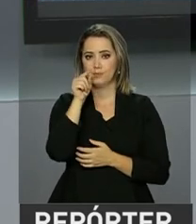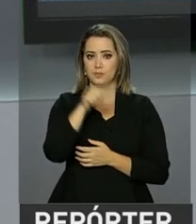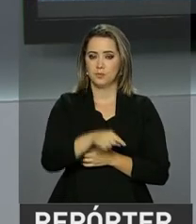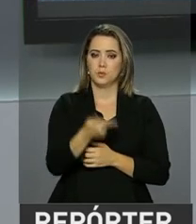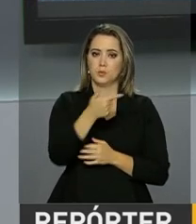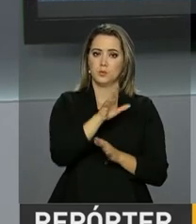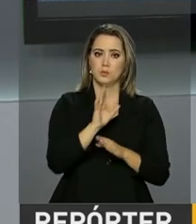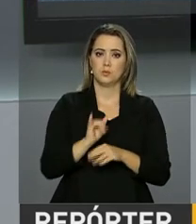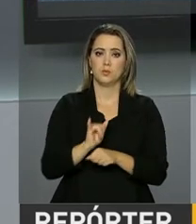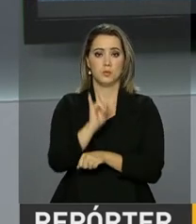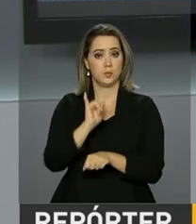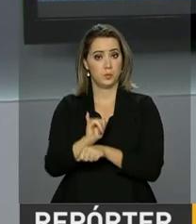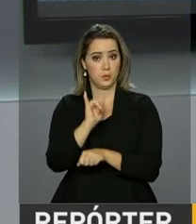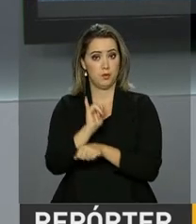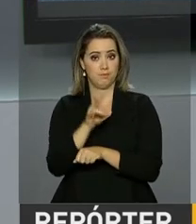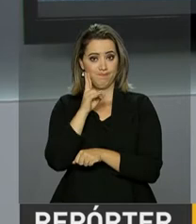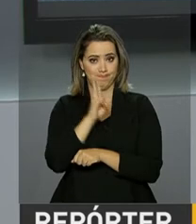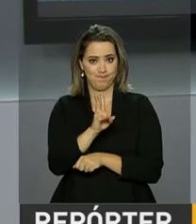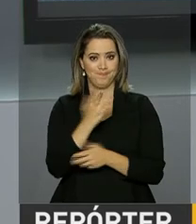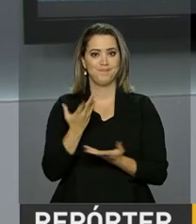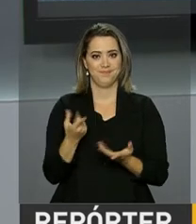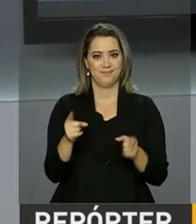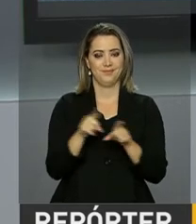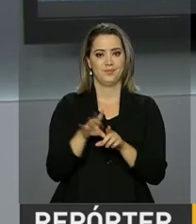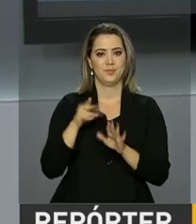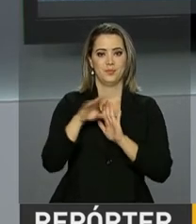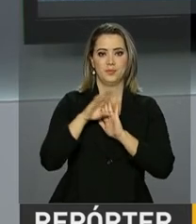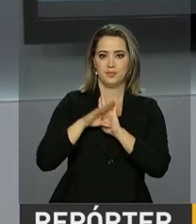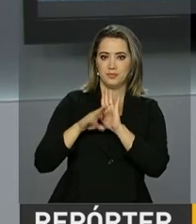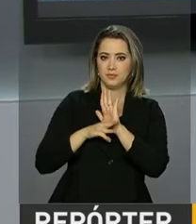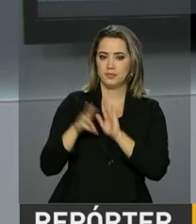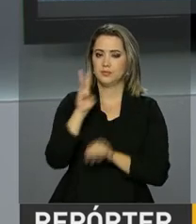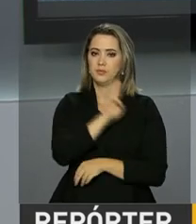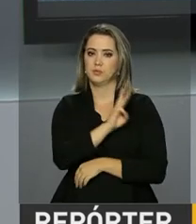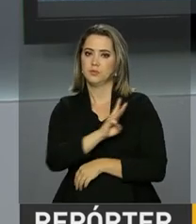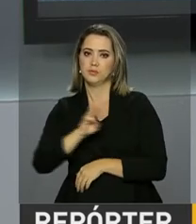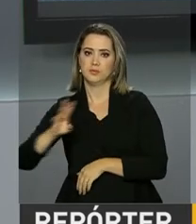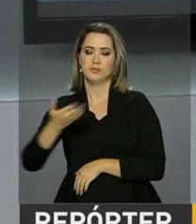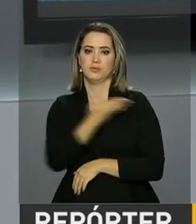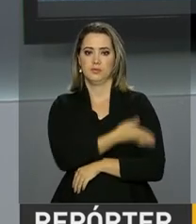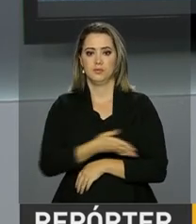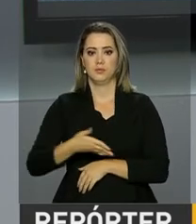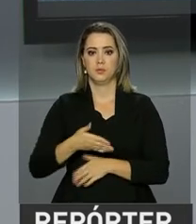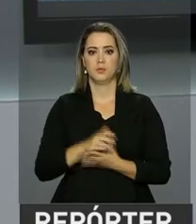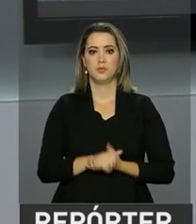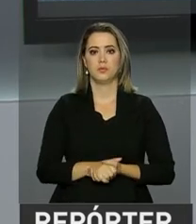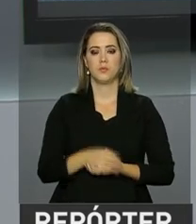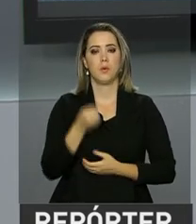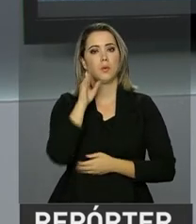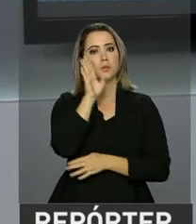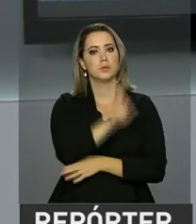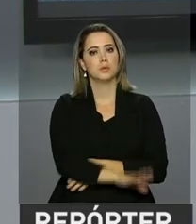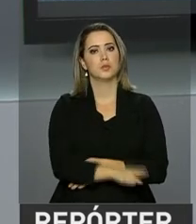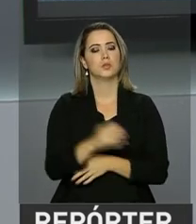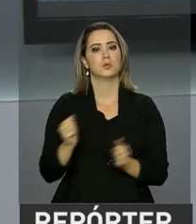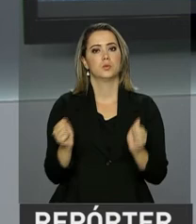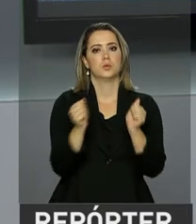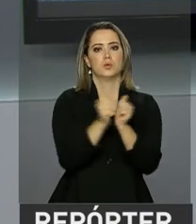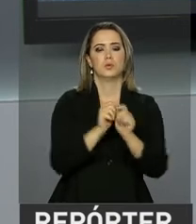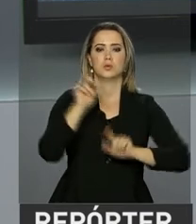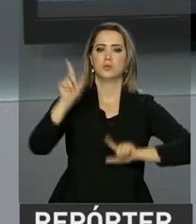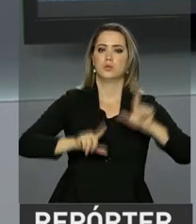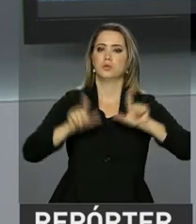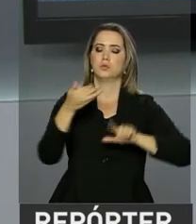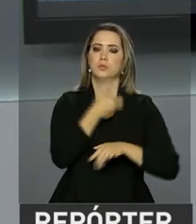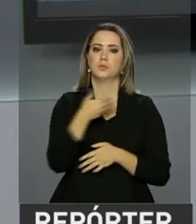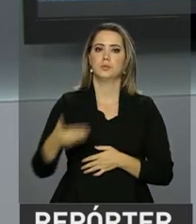e outras reportagens no youtube e também toda nossa programação está na internet uma ótima tarde pra você continue com a